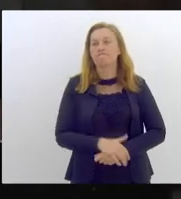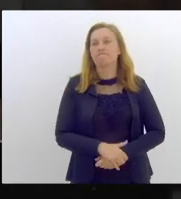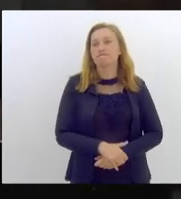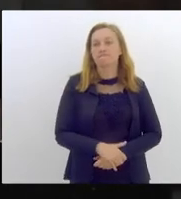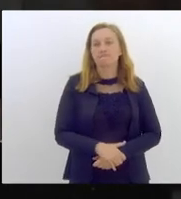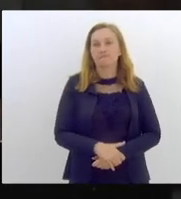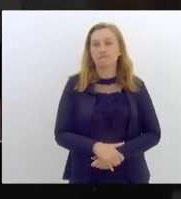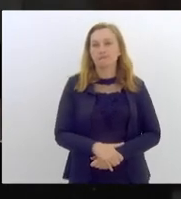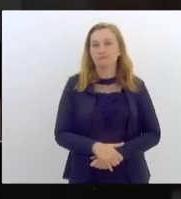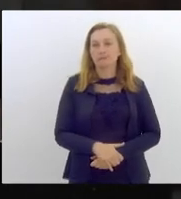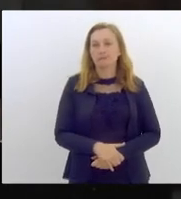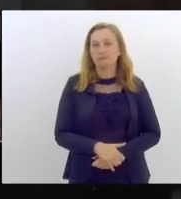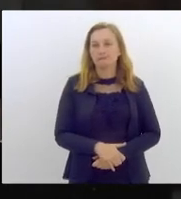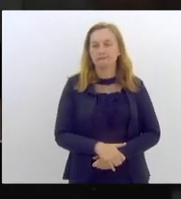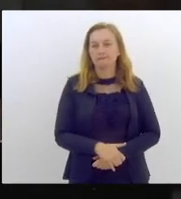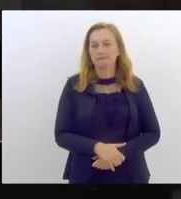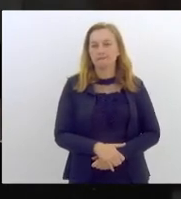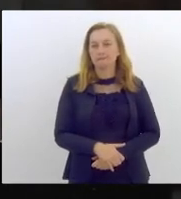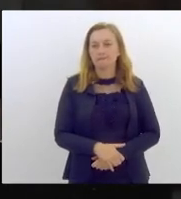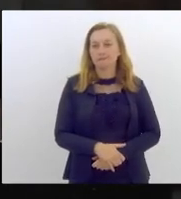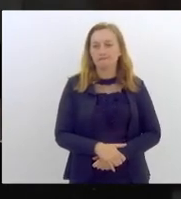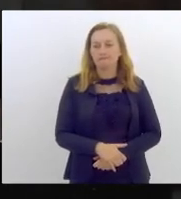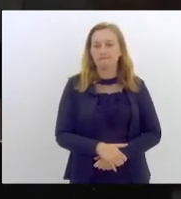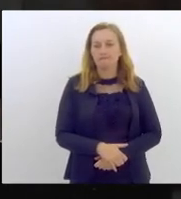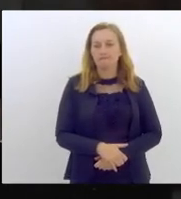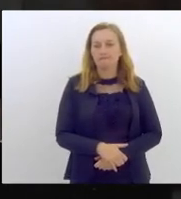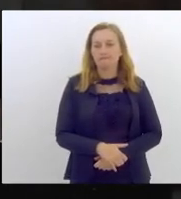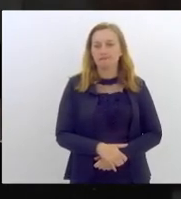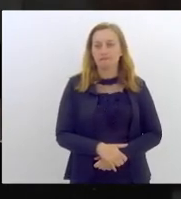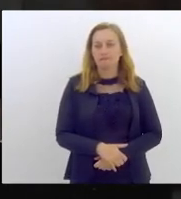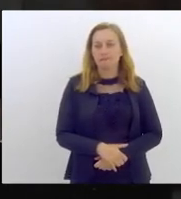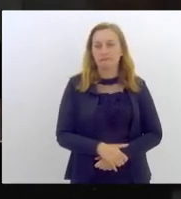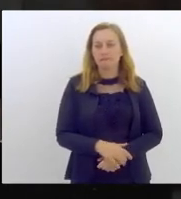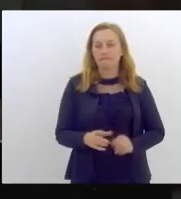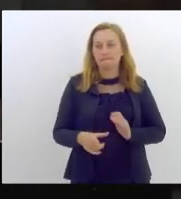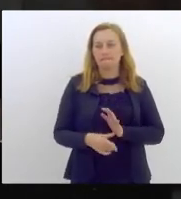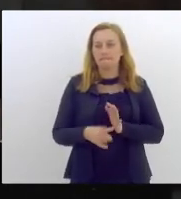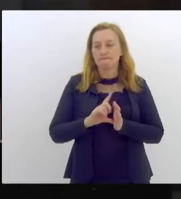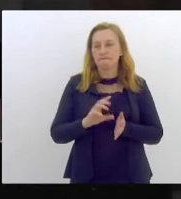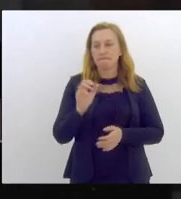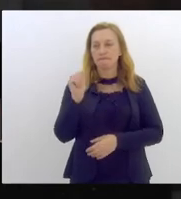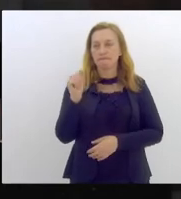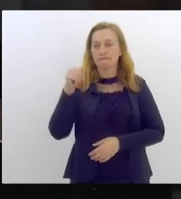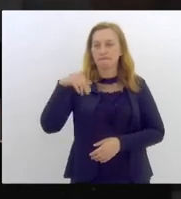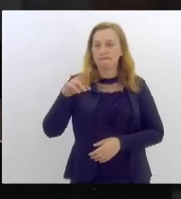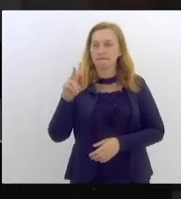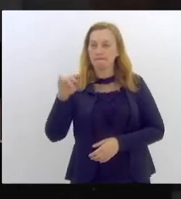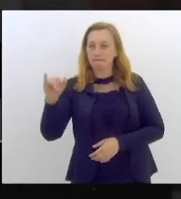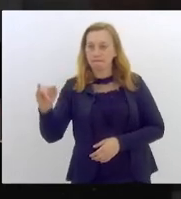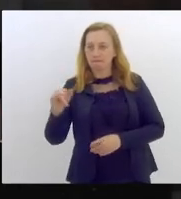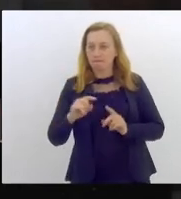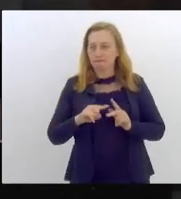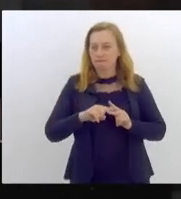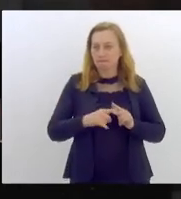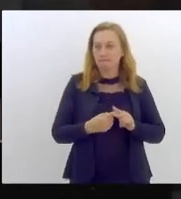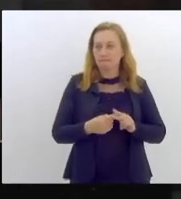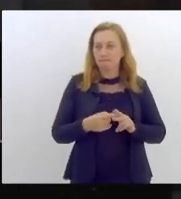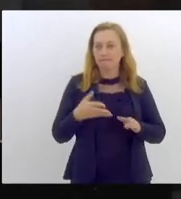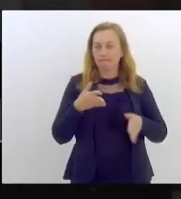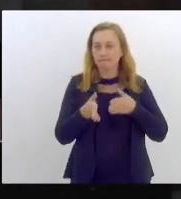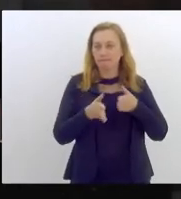ele muito antes da Anvisa tem regulamentado a entrada